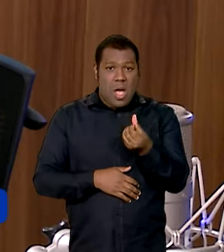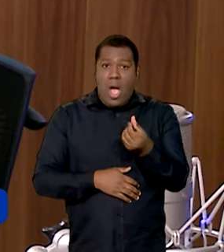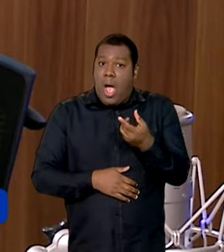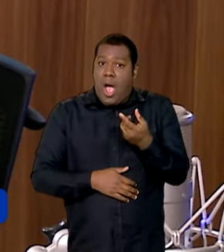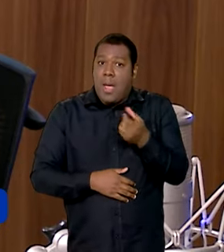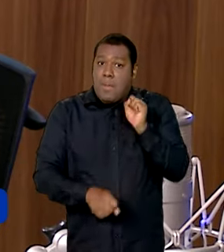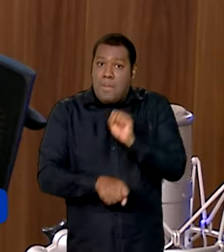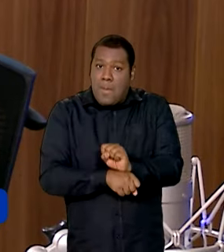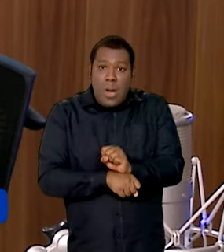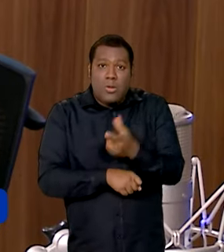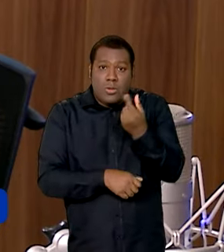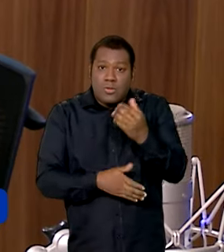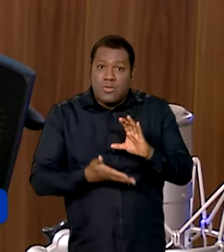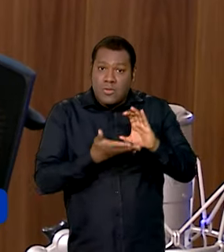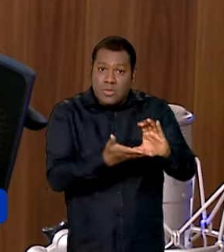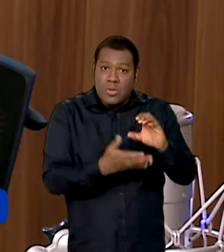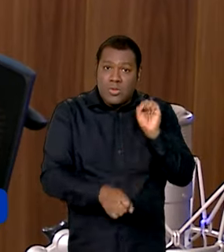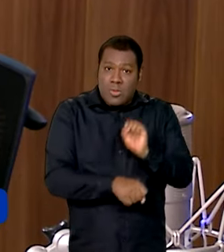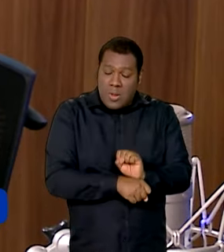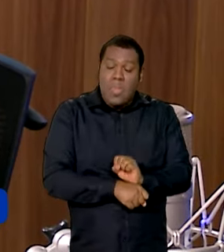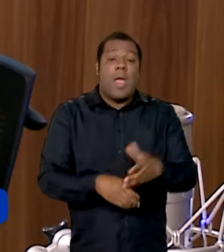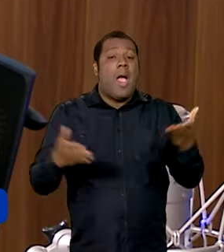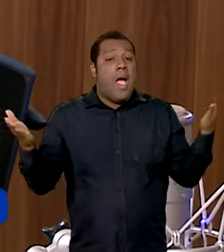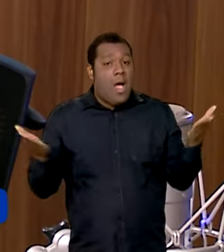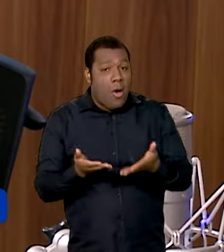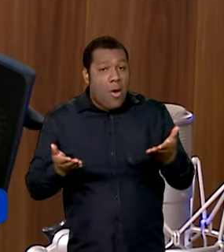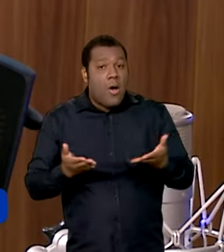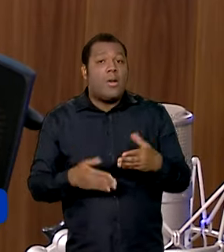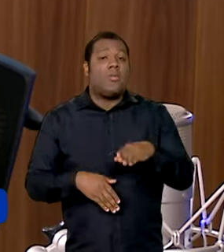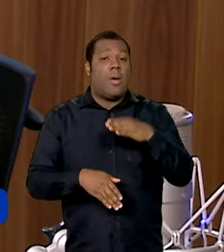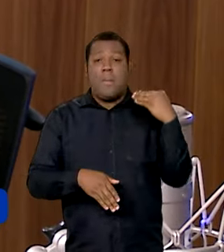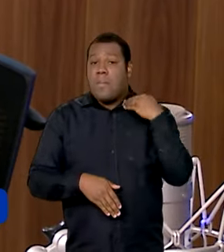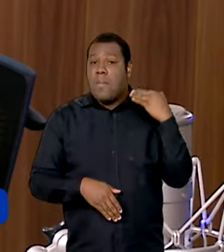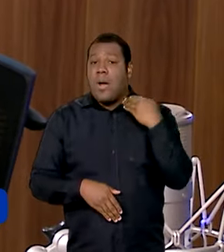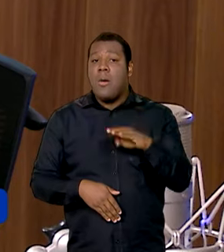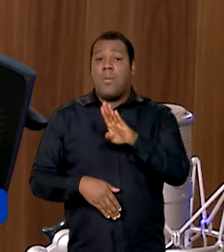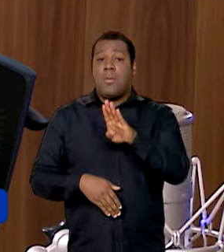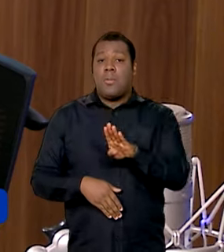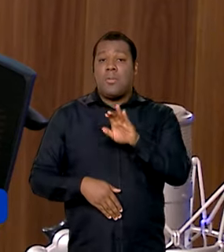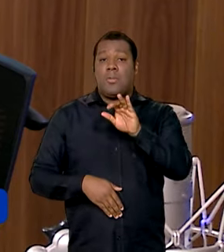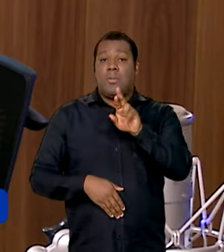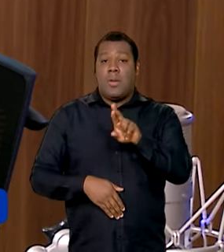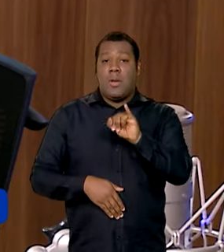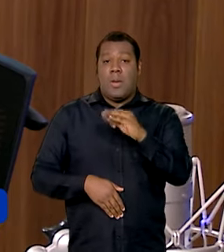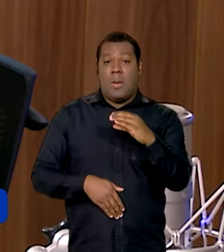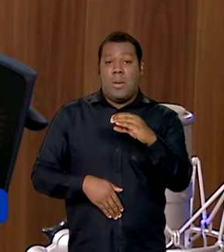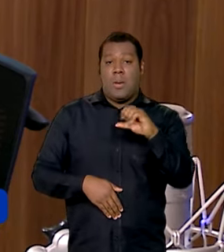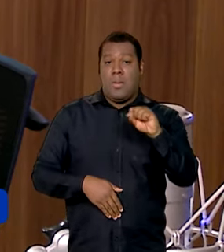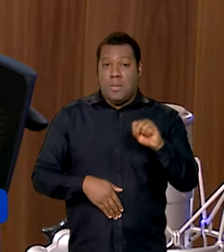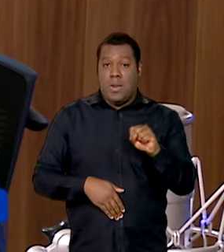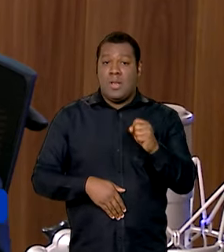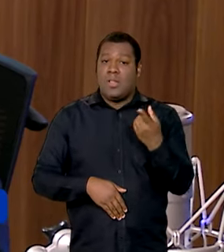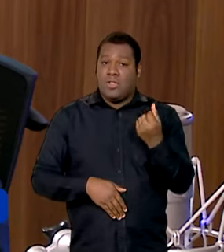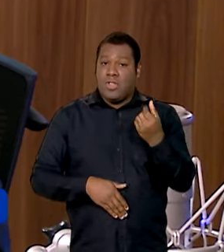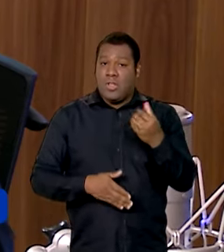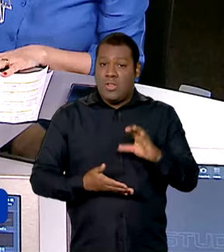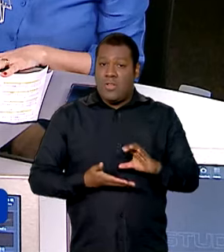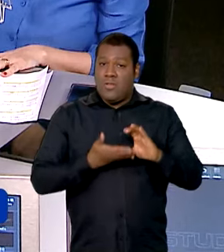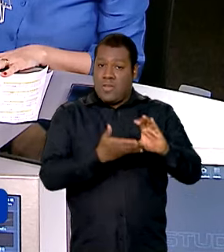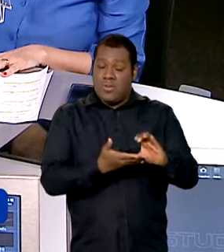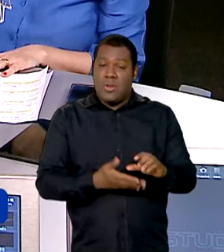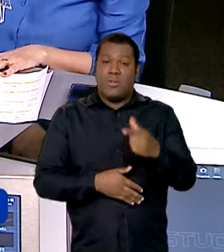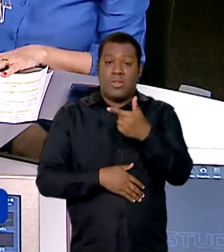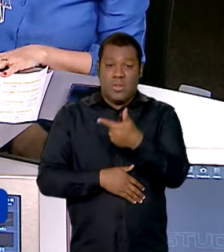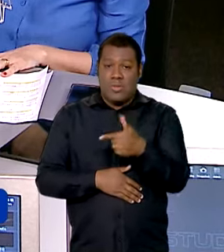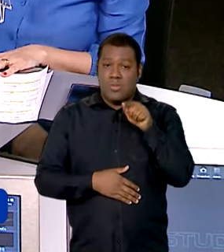Aposte nós conseguimos fazer captação do brix de 2.5 bilhões deais para reforçar os